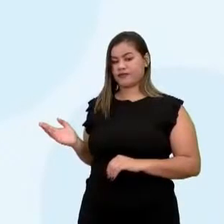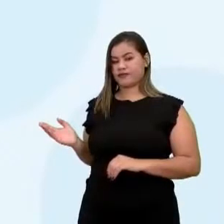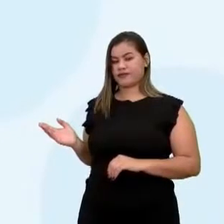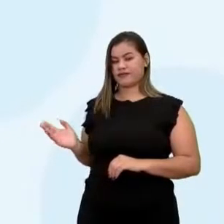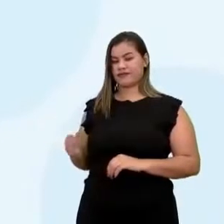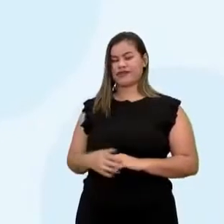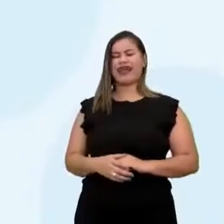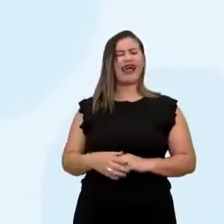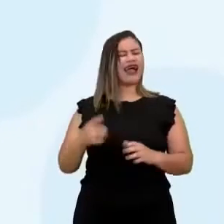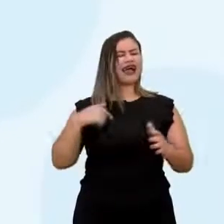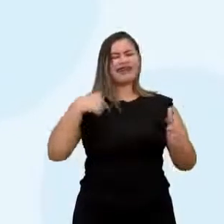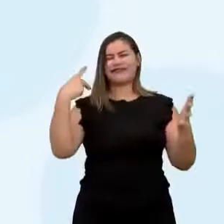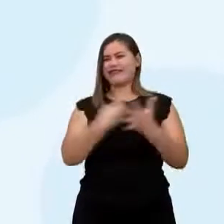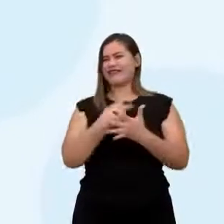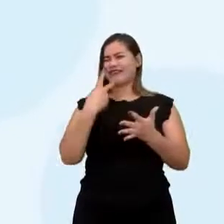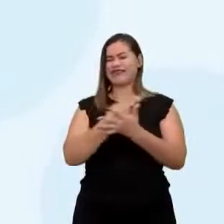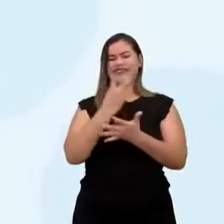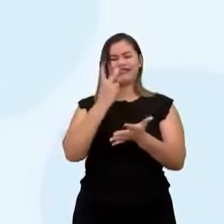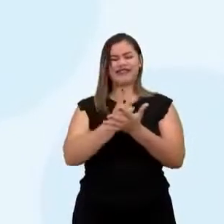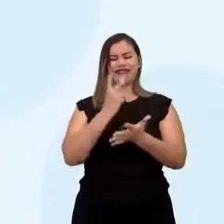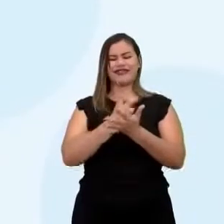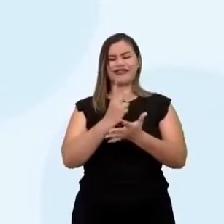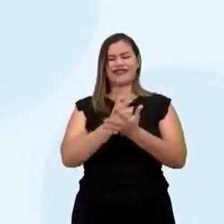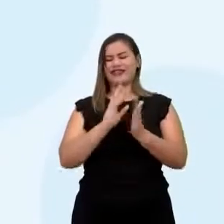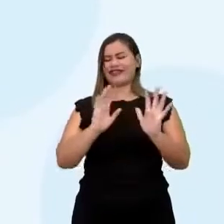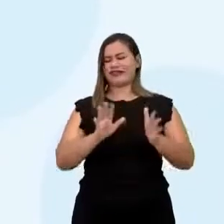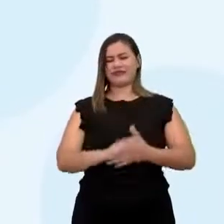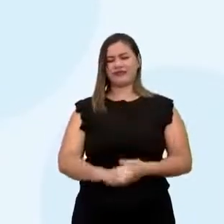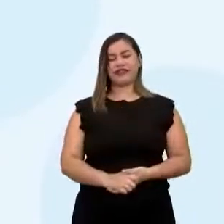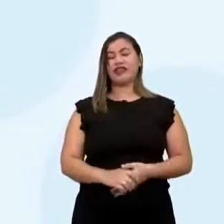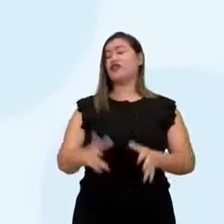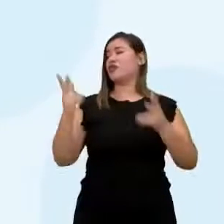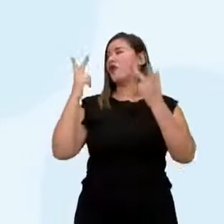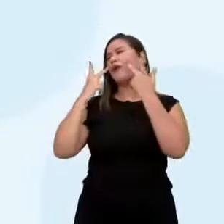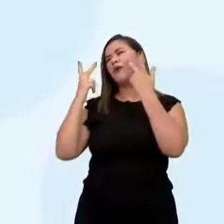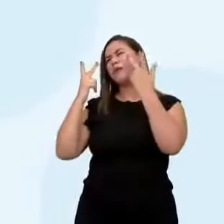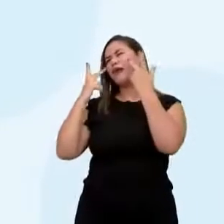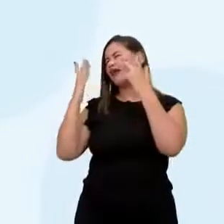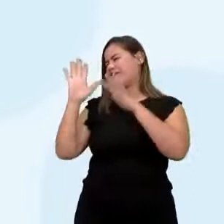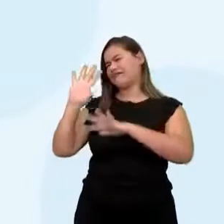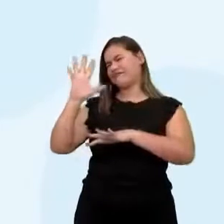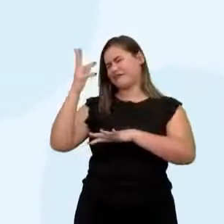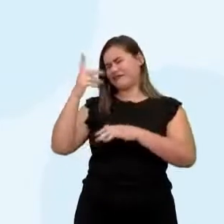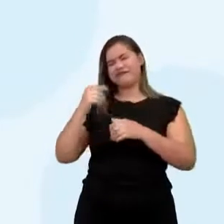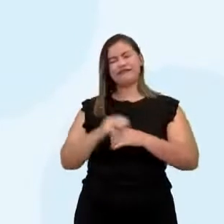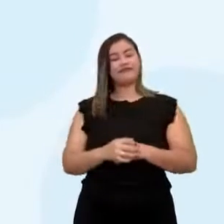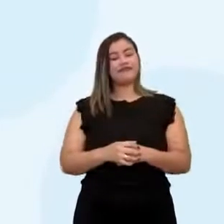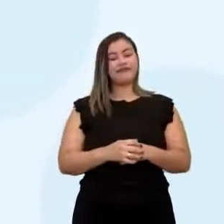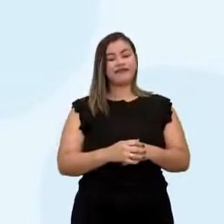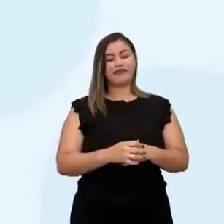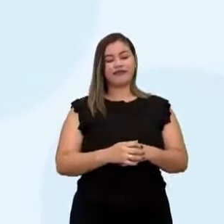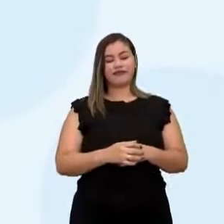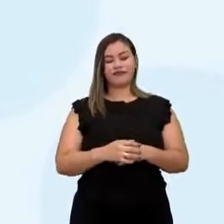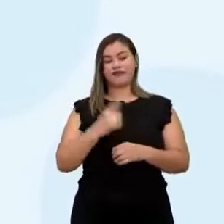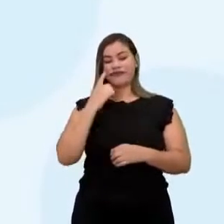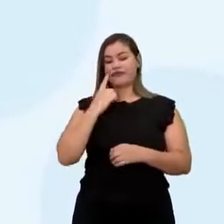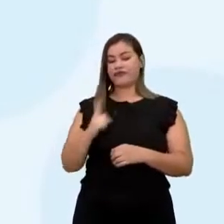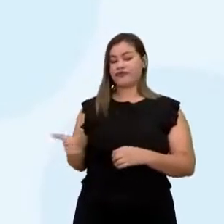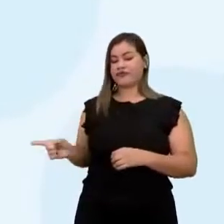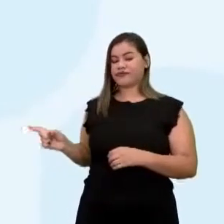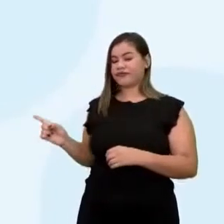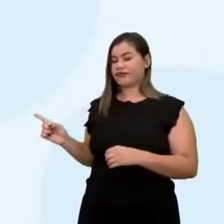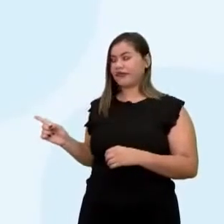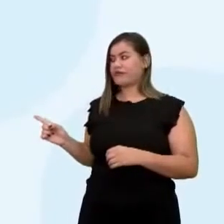faço isso, Andréia. Eu, ao invés de pegar o marca-texto, eu pego a caneta. Eu também faço, fique tranquila. Ó, então, olha só, o Império Romano, é aqui que